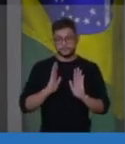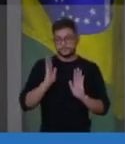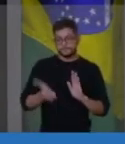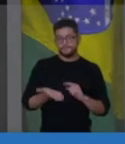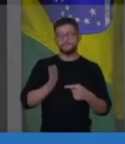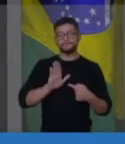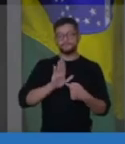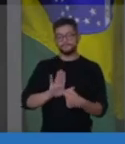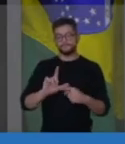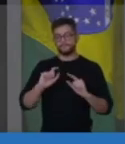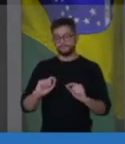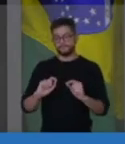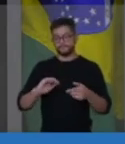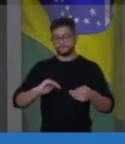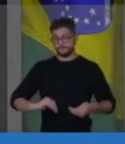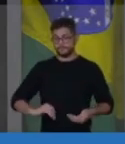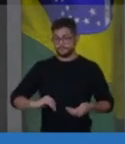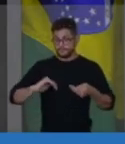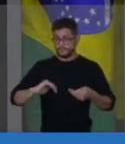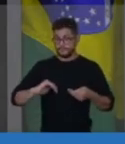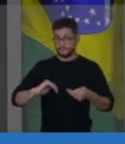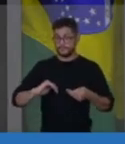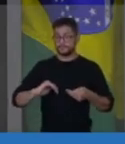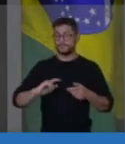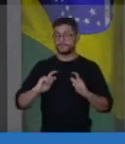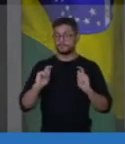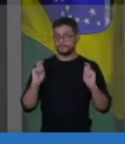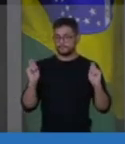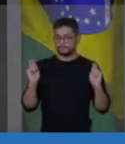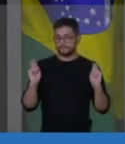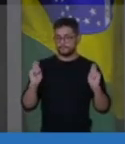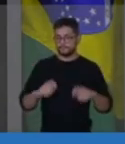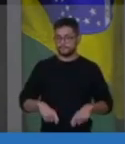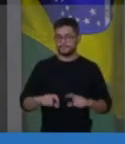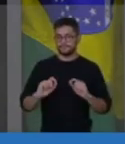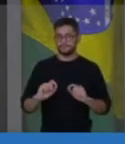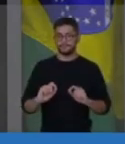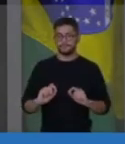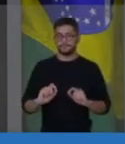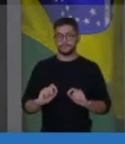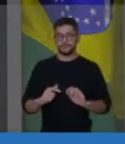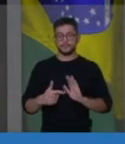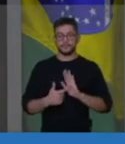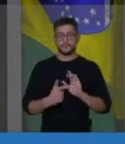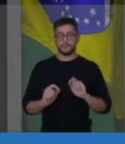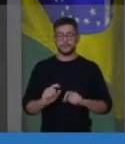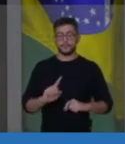dos Deputados, o Congresso Nacional, tem a oportunidade de entrar para a história como o primeiro